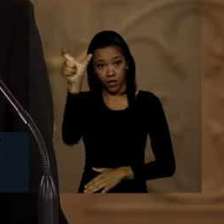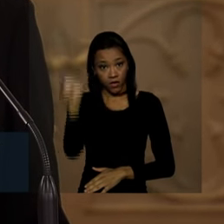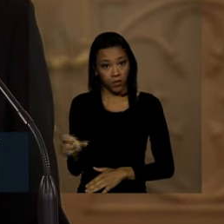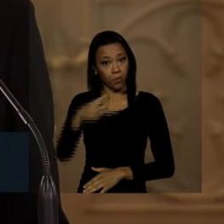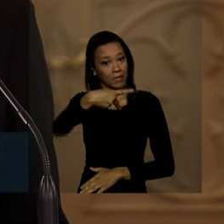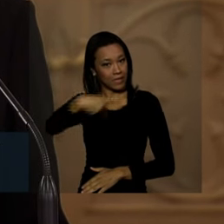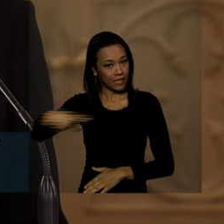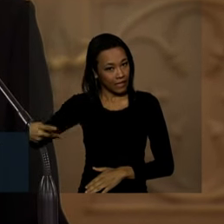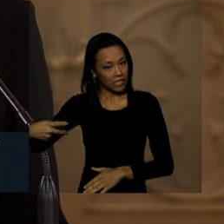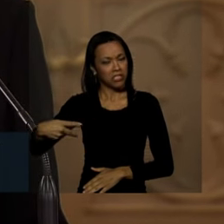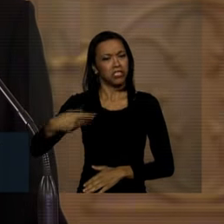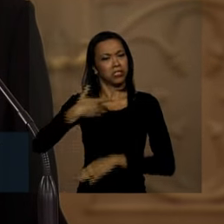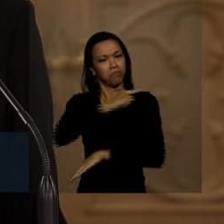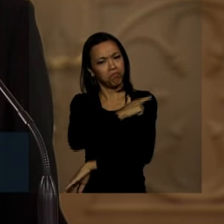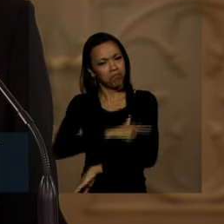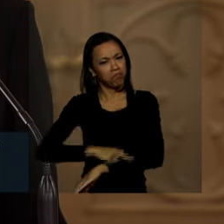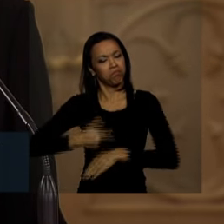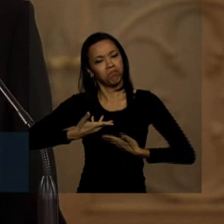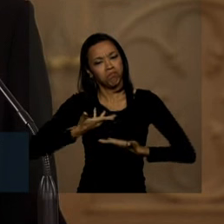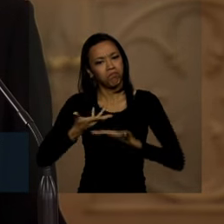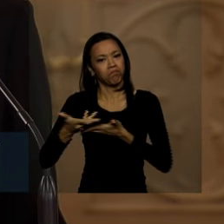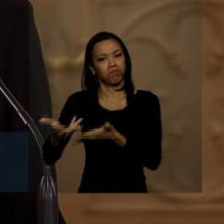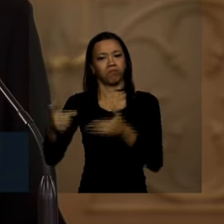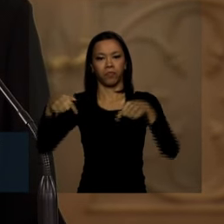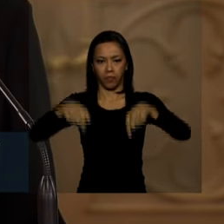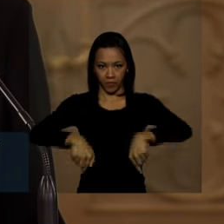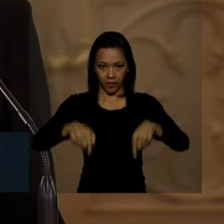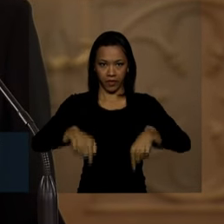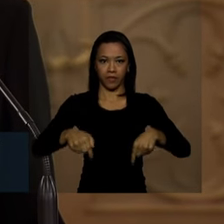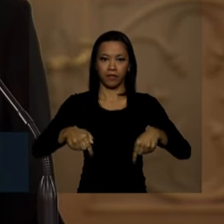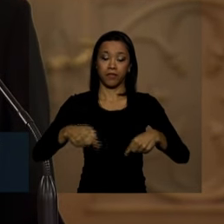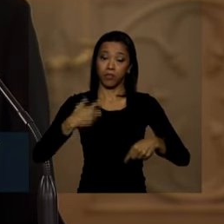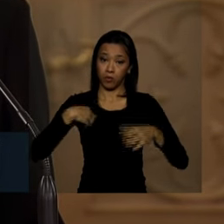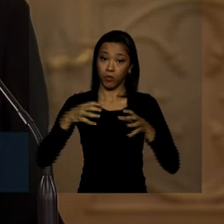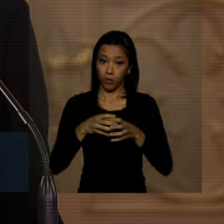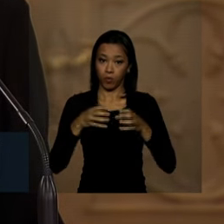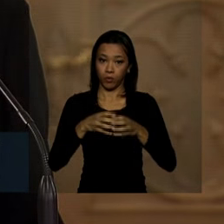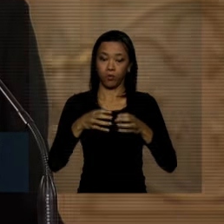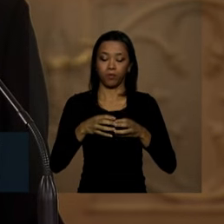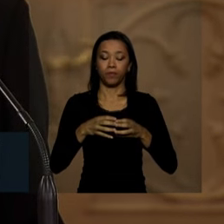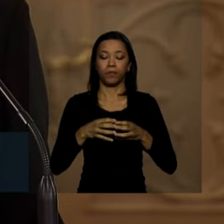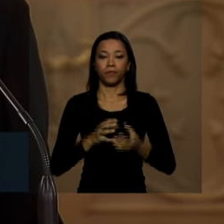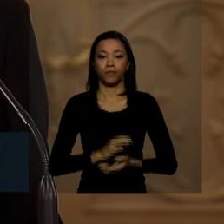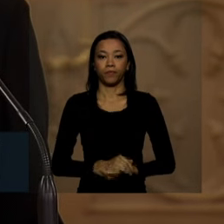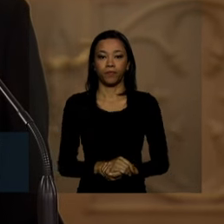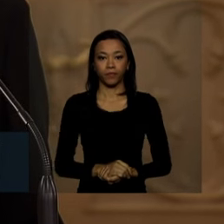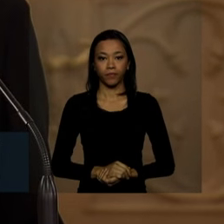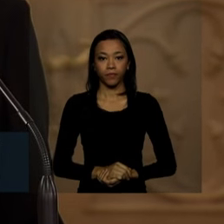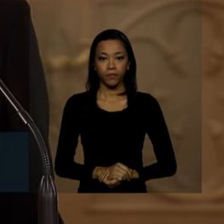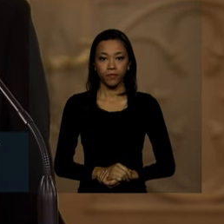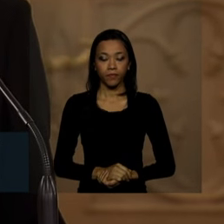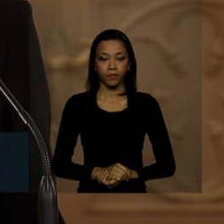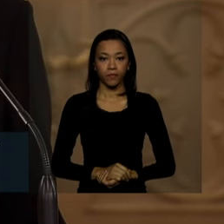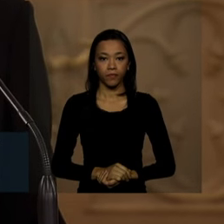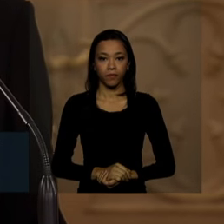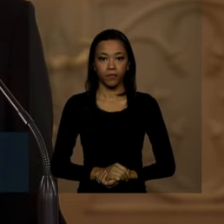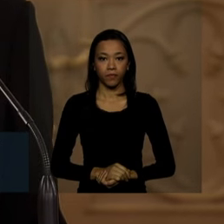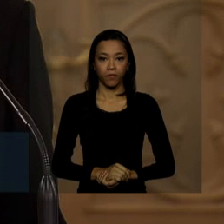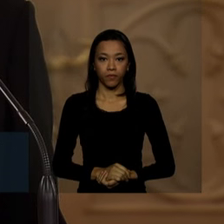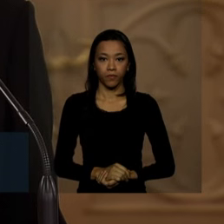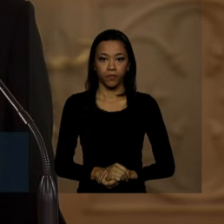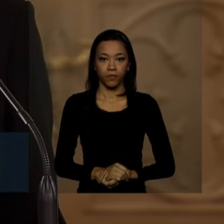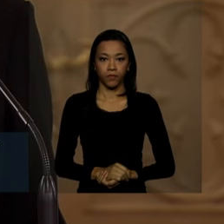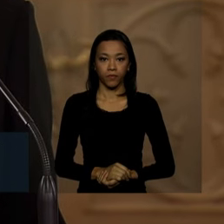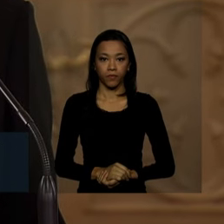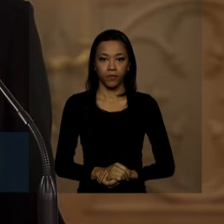acolhida calorosa que a minha delegação e eu recebemos nesse encantador país. Ladies and gentlemen, I'd like to indicate just